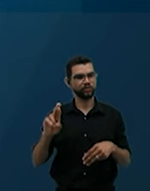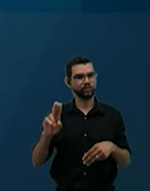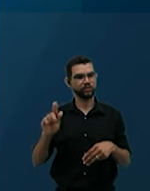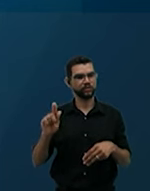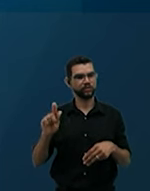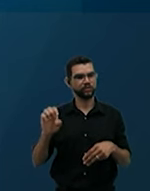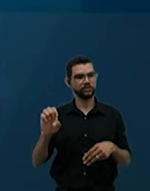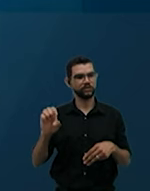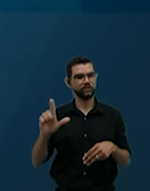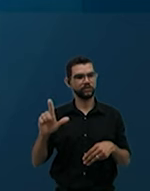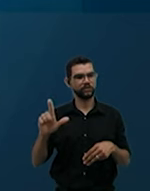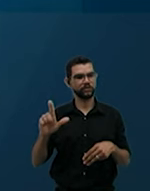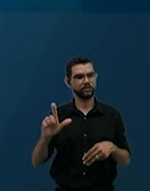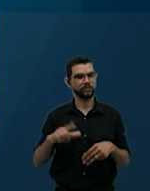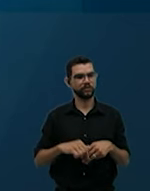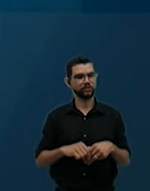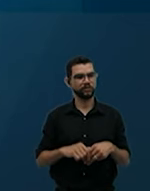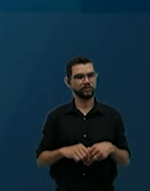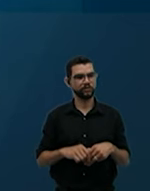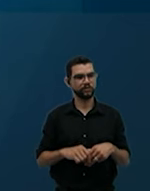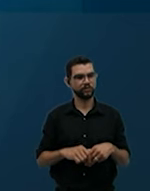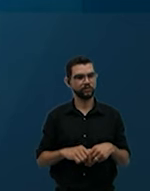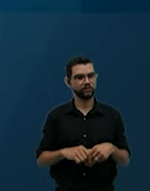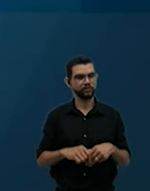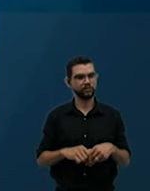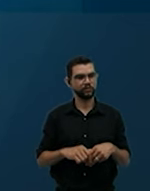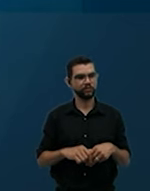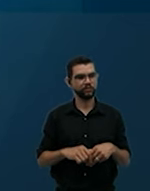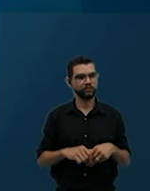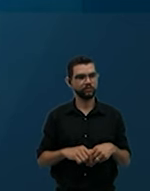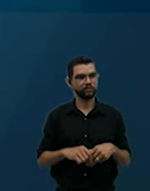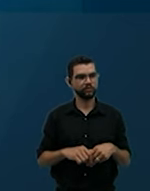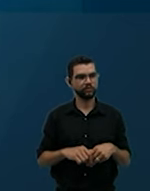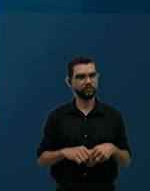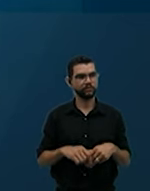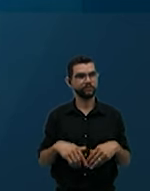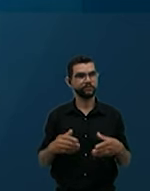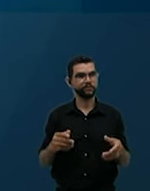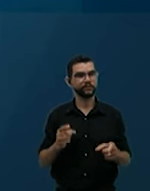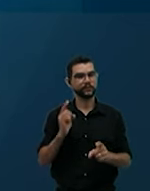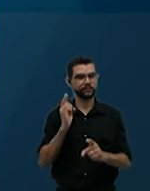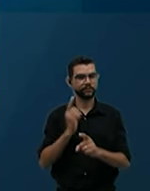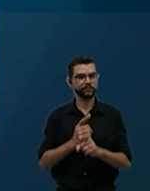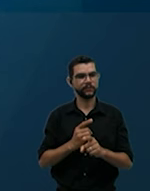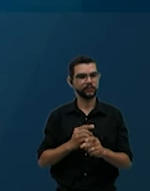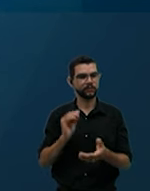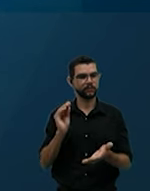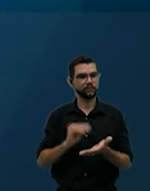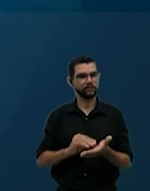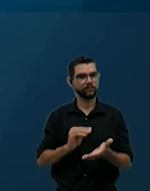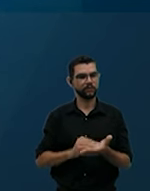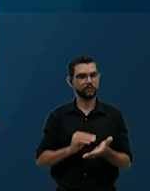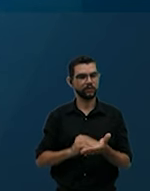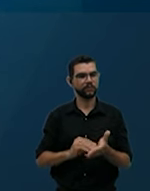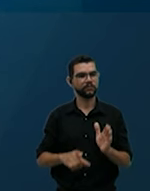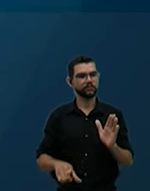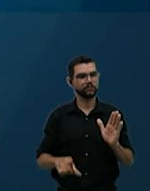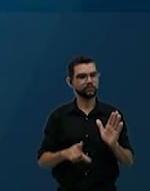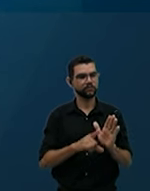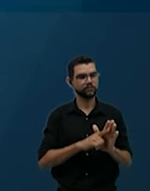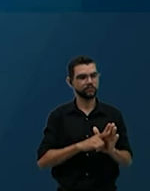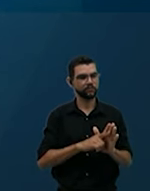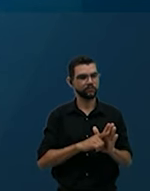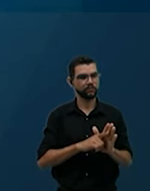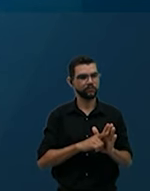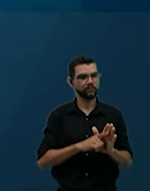enfim, que nesse cenário todo verifica-se a ausência de fundamento legal que ampare a pretensão de